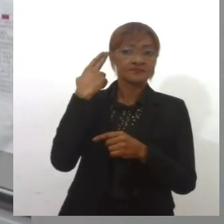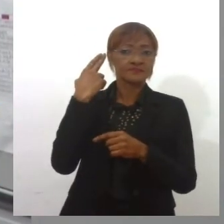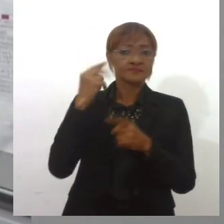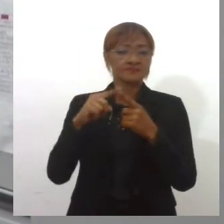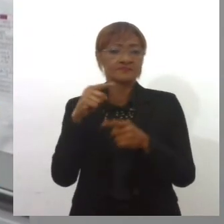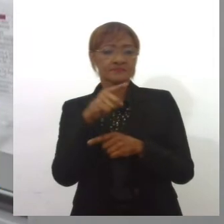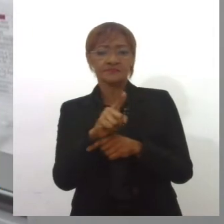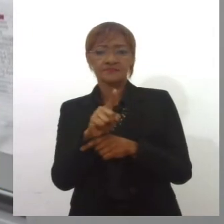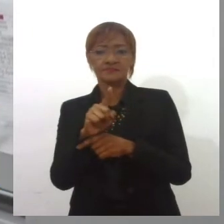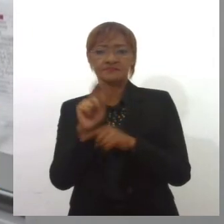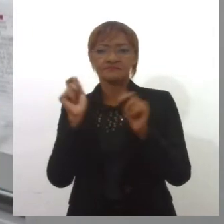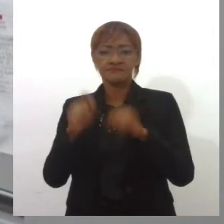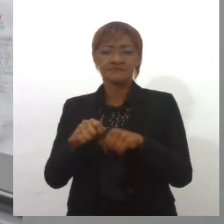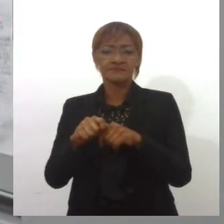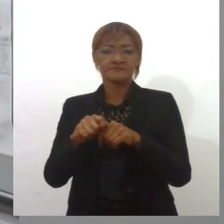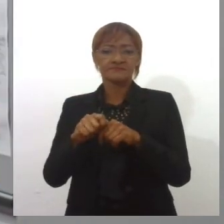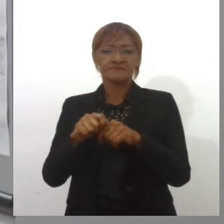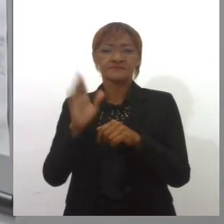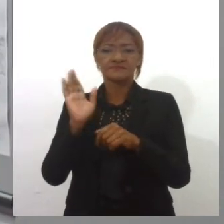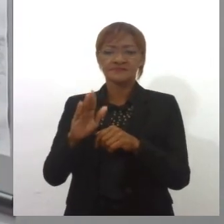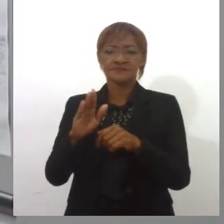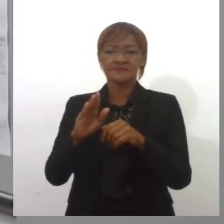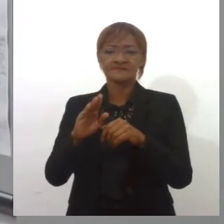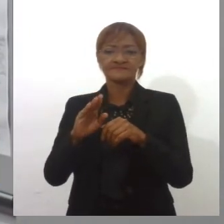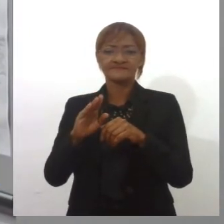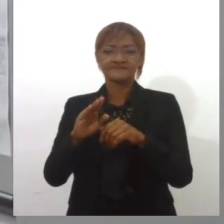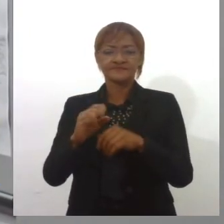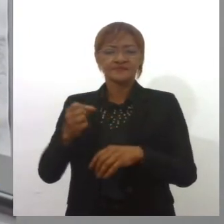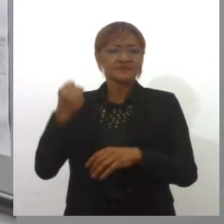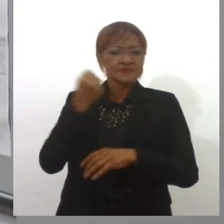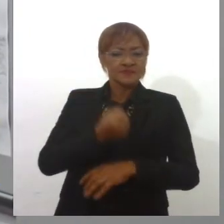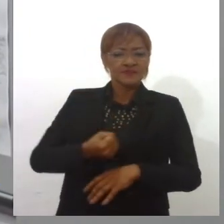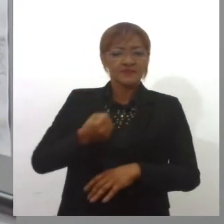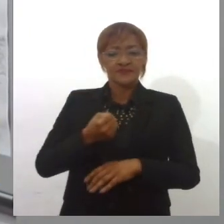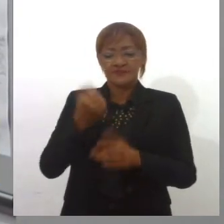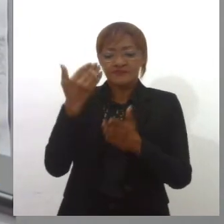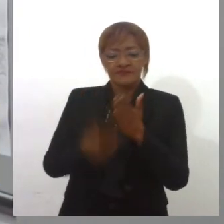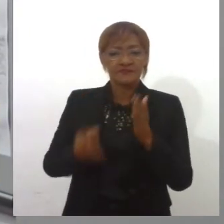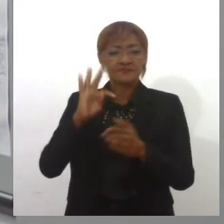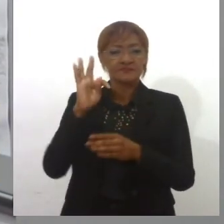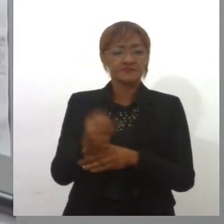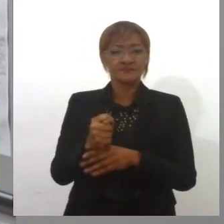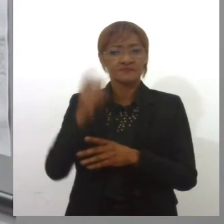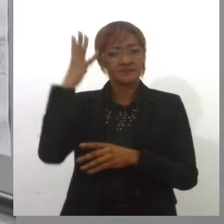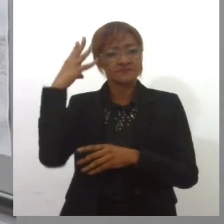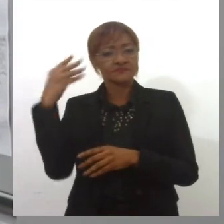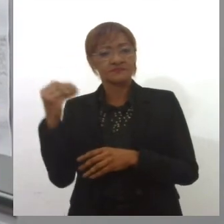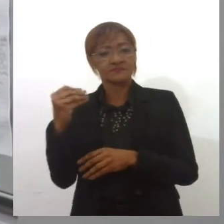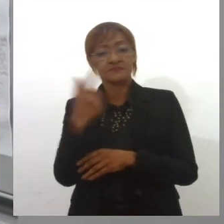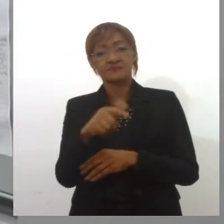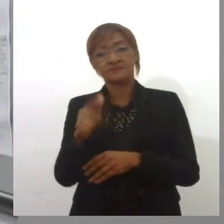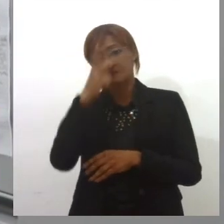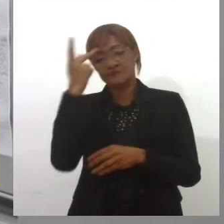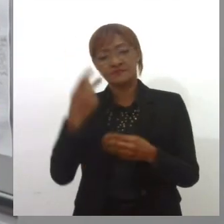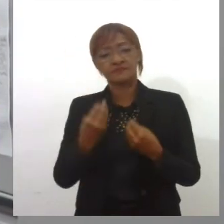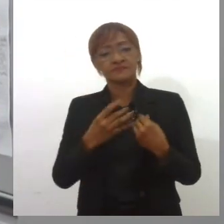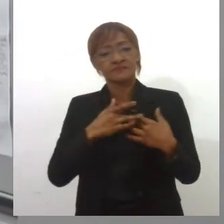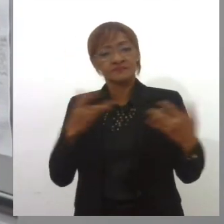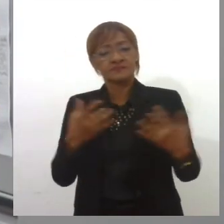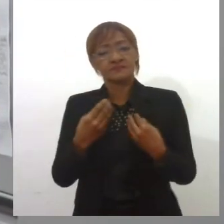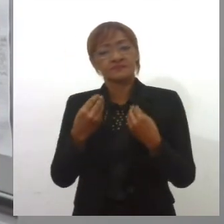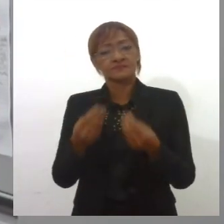fazer quimioterapias e perder toda a sua estrutura de capilar e, de repente, você não ter quem doe. Portanto, foi de uma suma